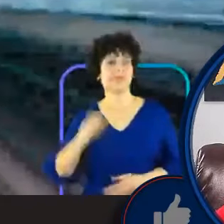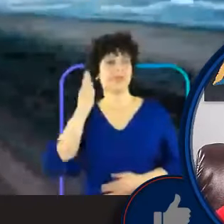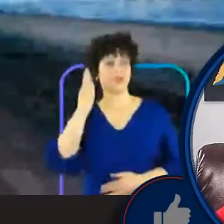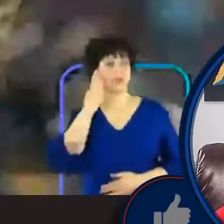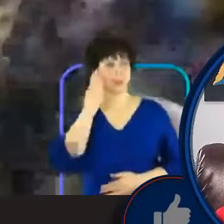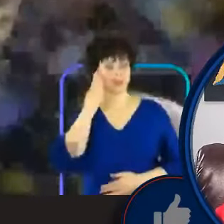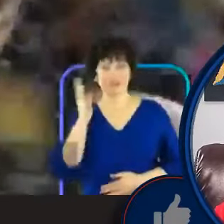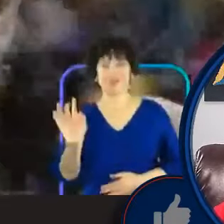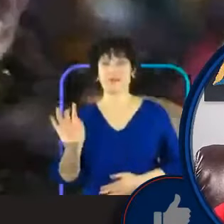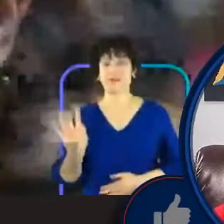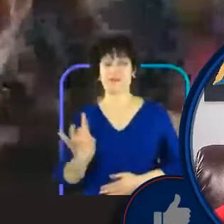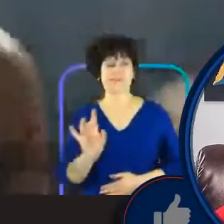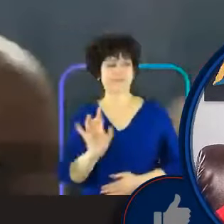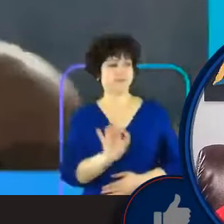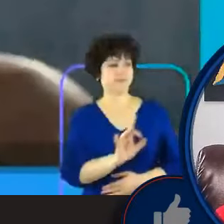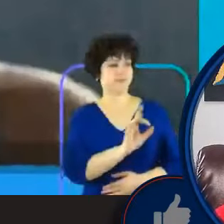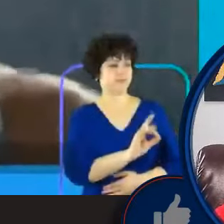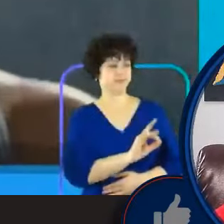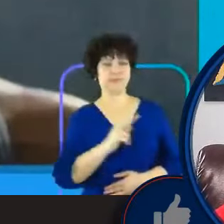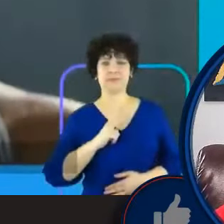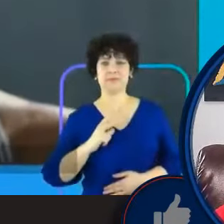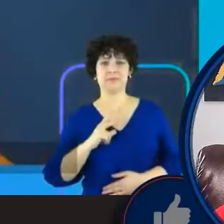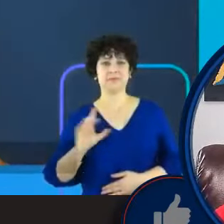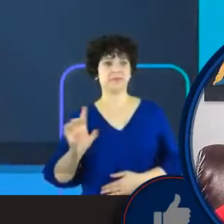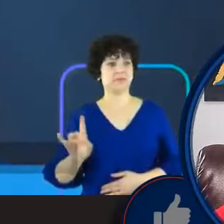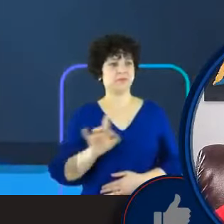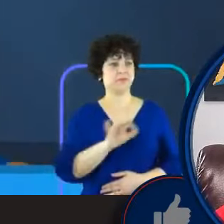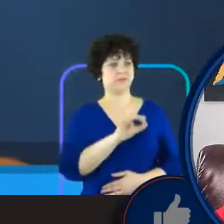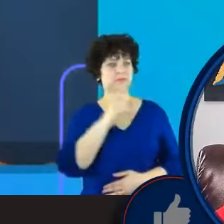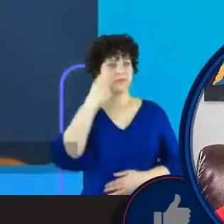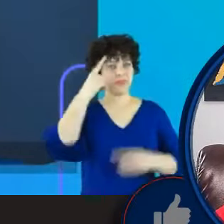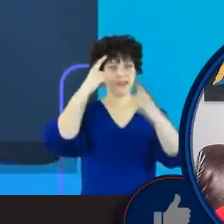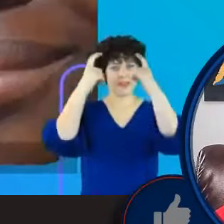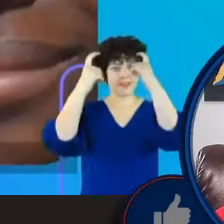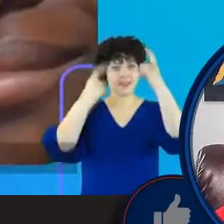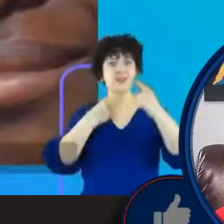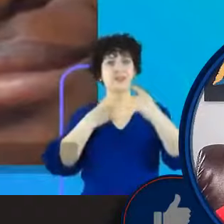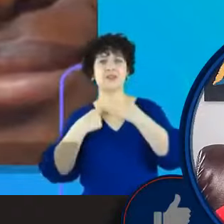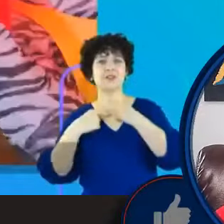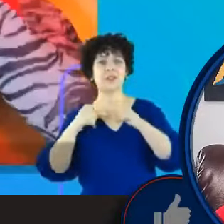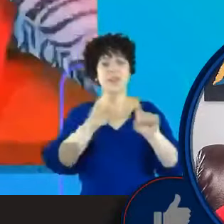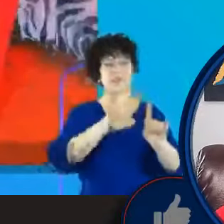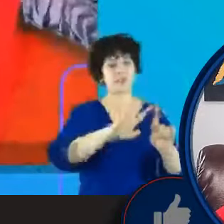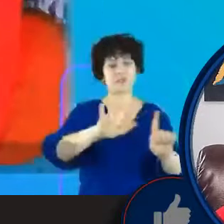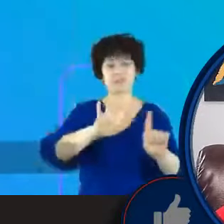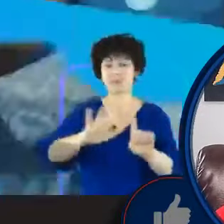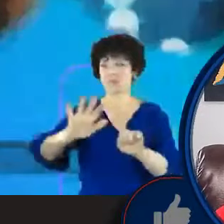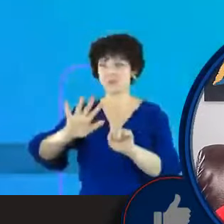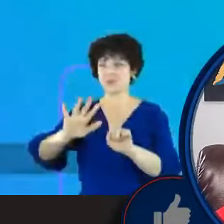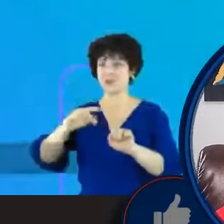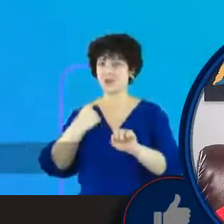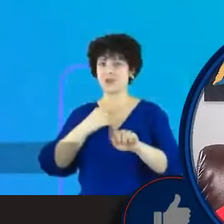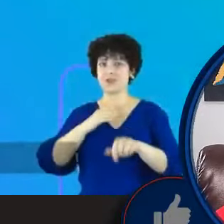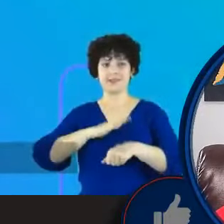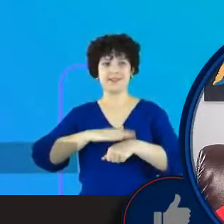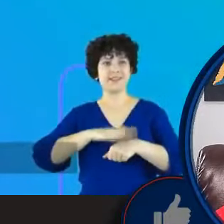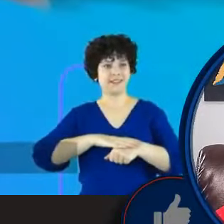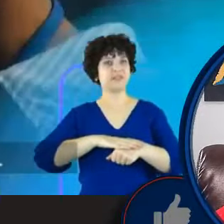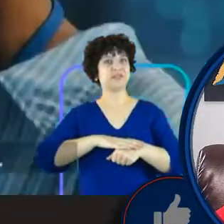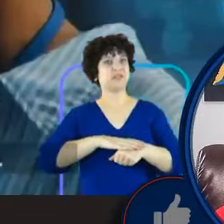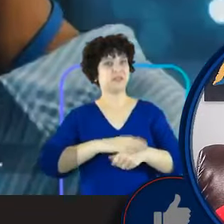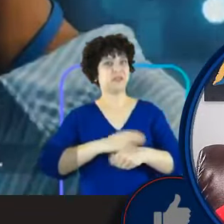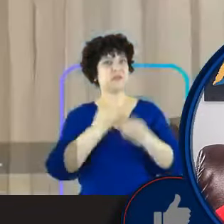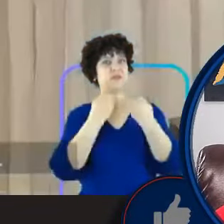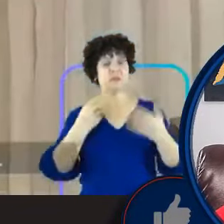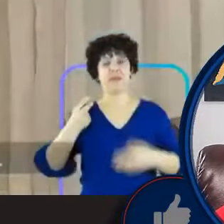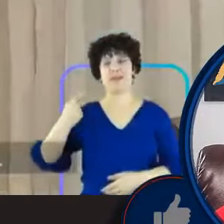Falou bonito, hein? A gente sabe que cada um é 94 pessoas, 95, quase 100, bora dar um like aí, galera. 40 likes,